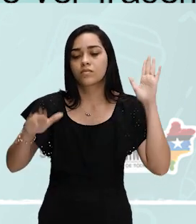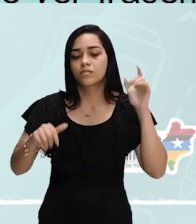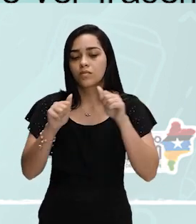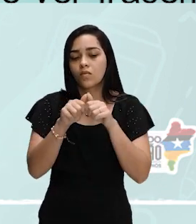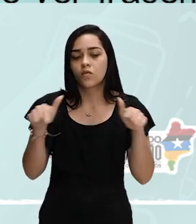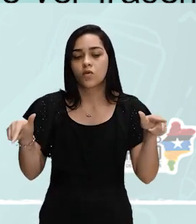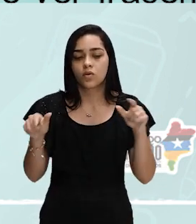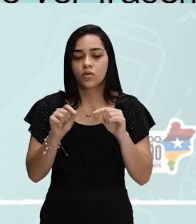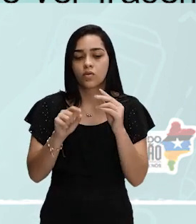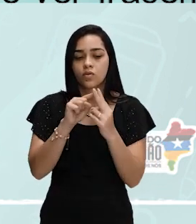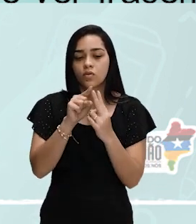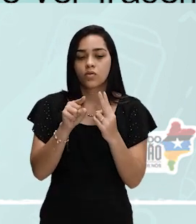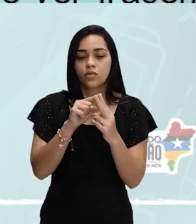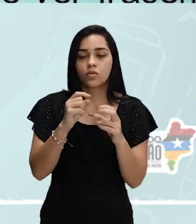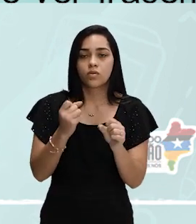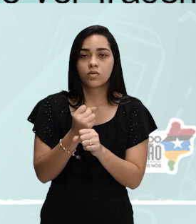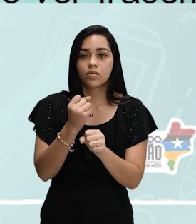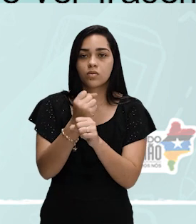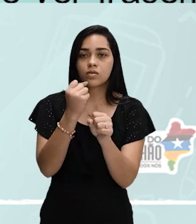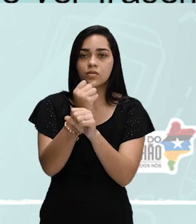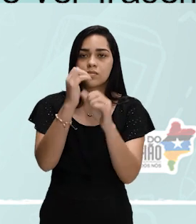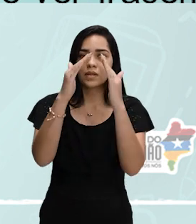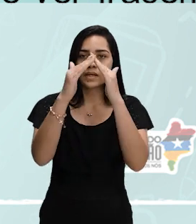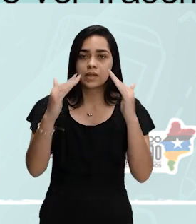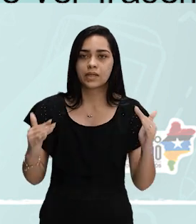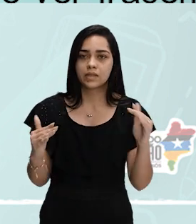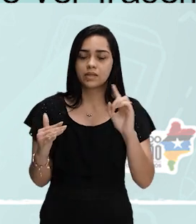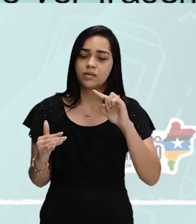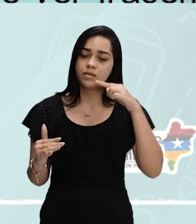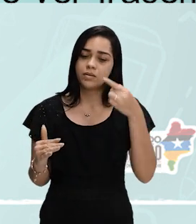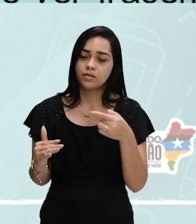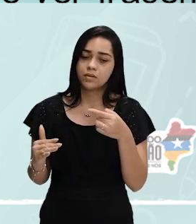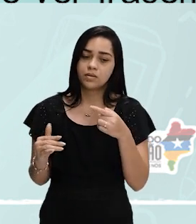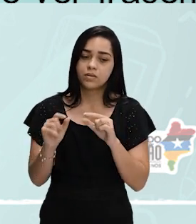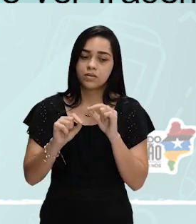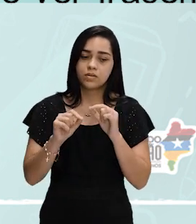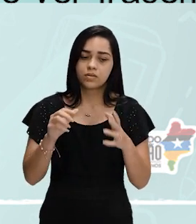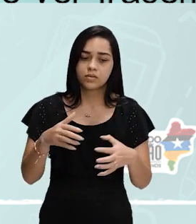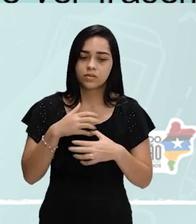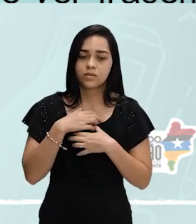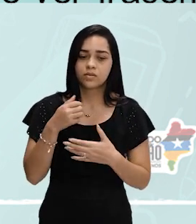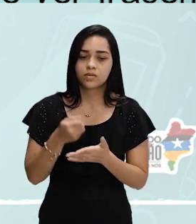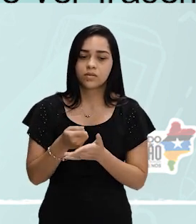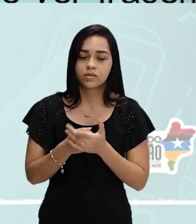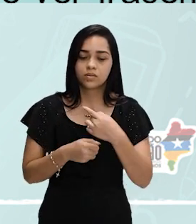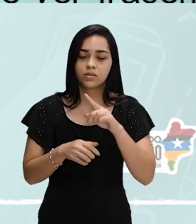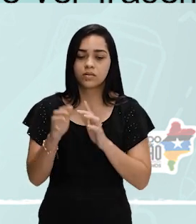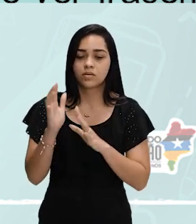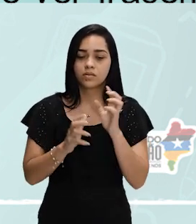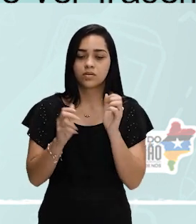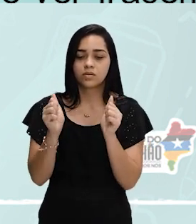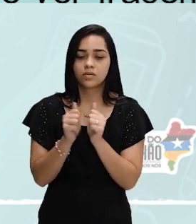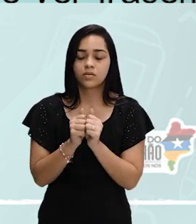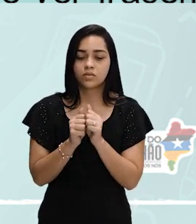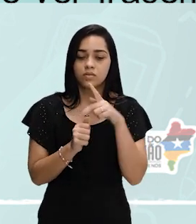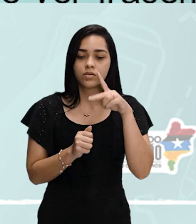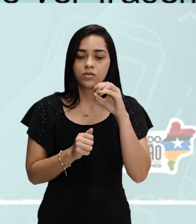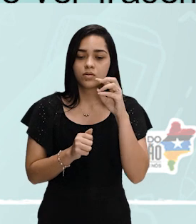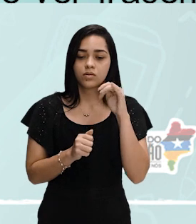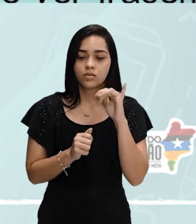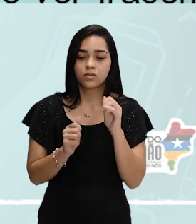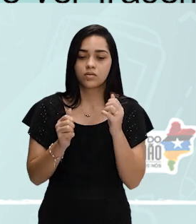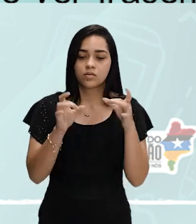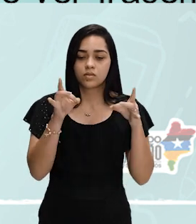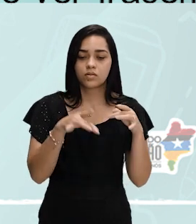deserta, onde Martim e Iracema constroem uma cabana. Passado algum tempo, Martim se sente na obrigação de ir guerrear junto ao seu irmão